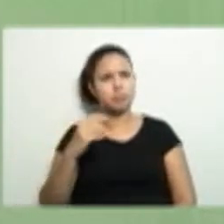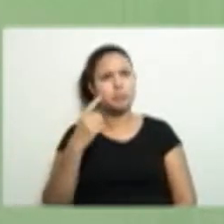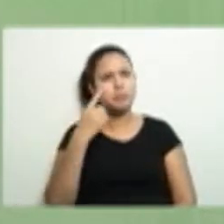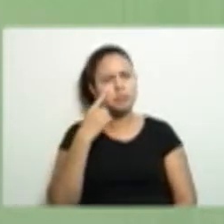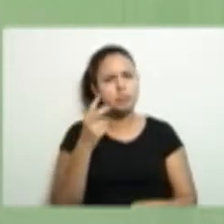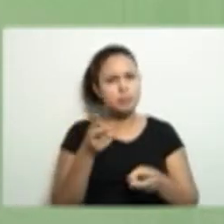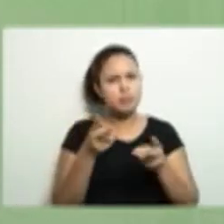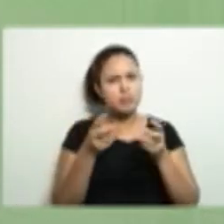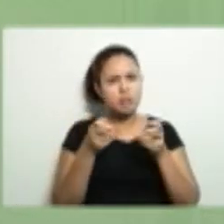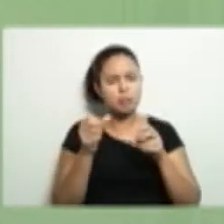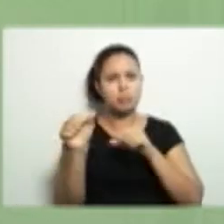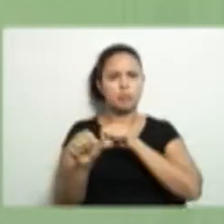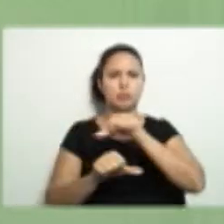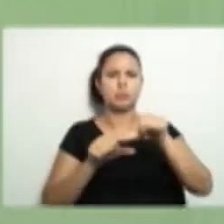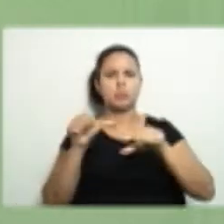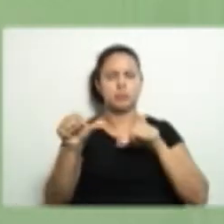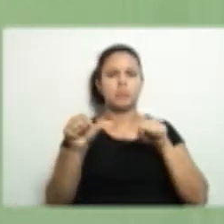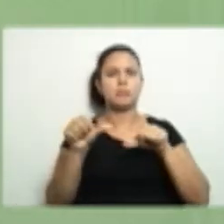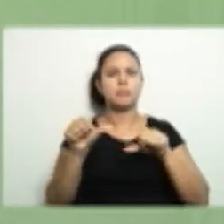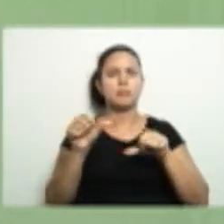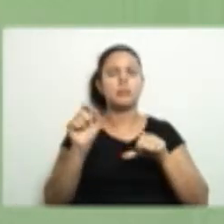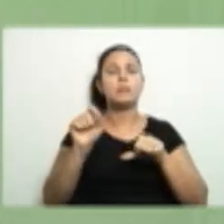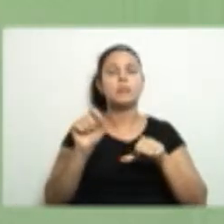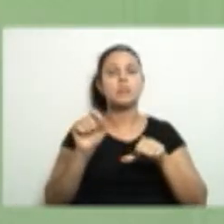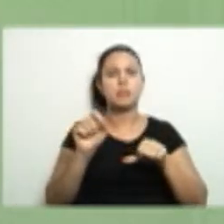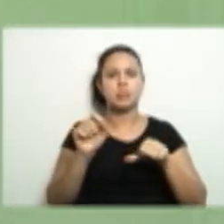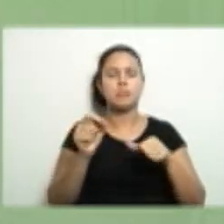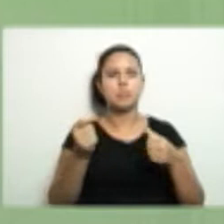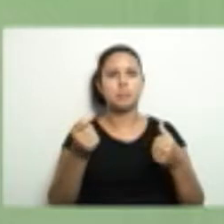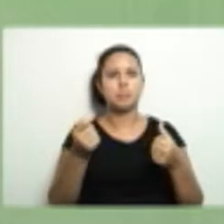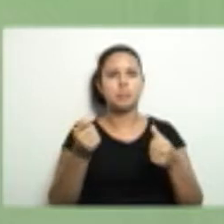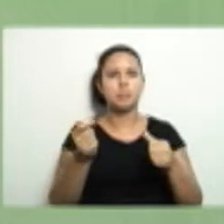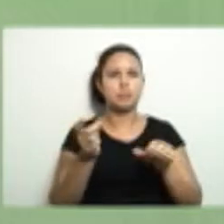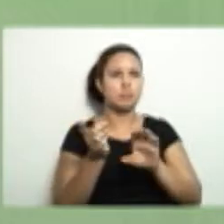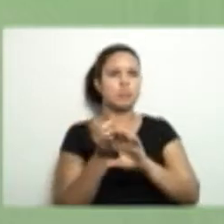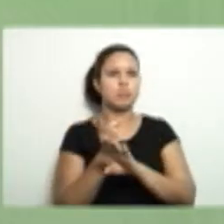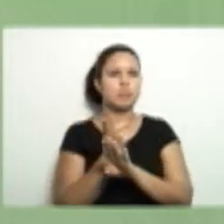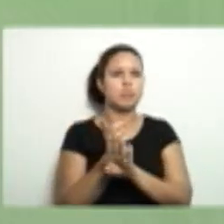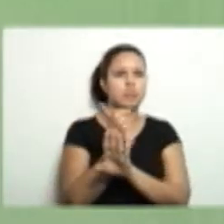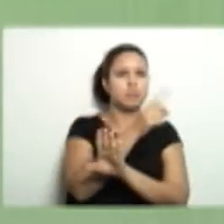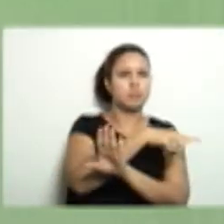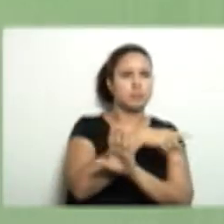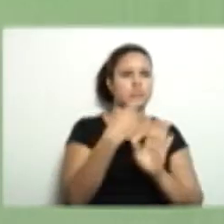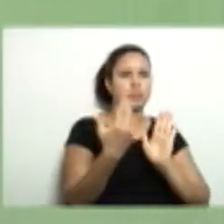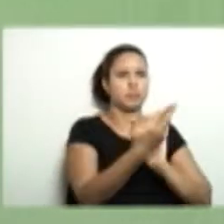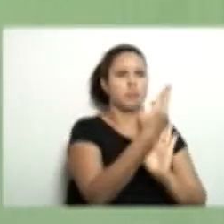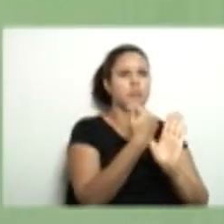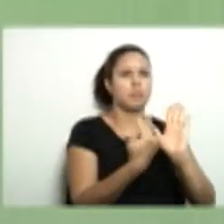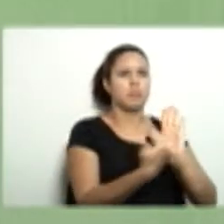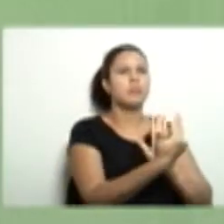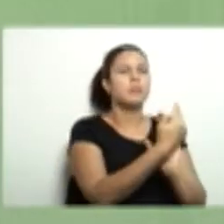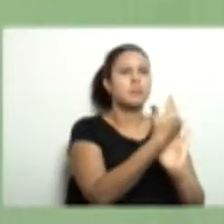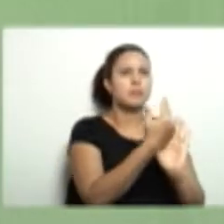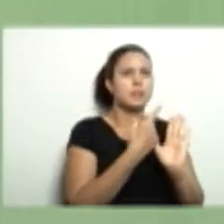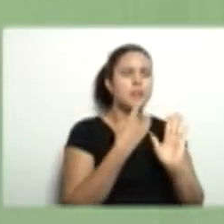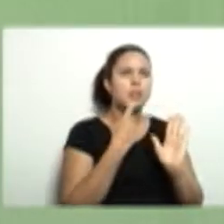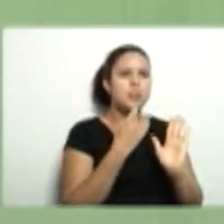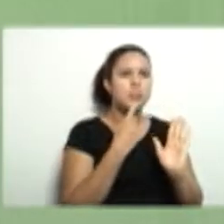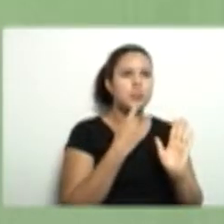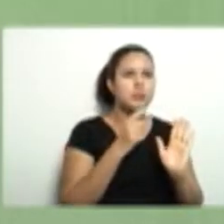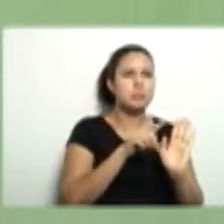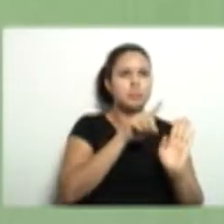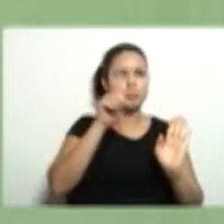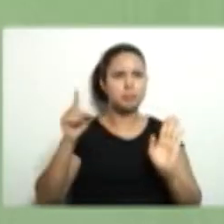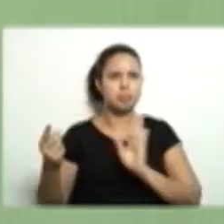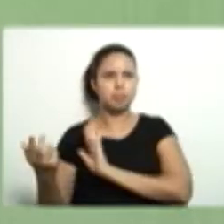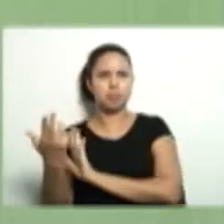uma grande mudança nesses resultados, destacando que foi utilizado o mesmo índice, essa mesma escala aqui do meio, para avaliar